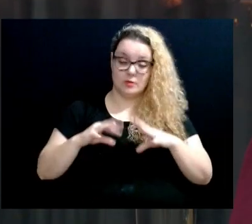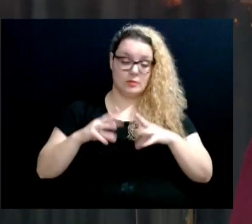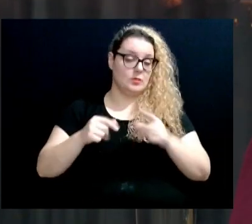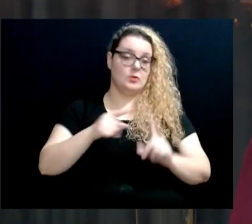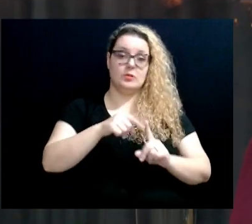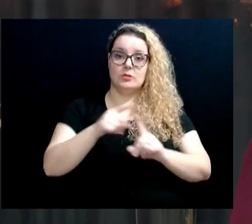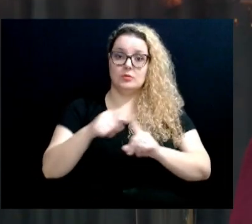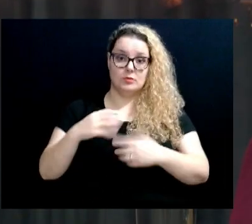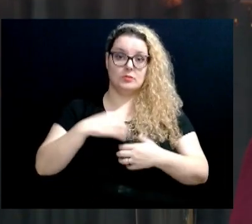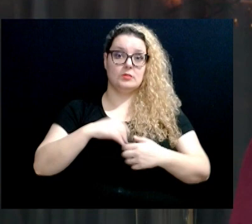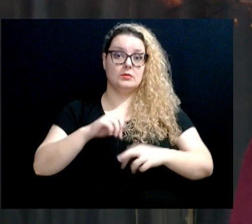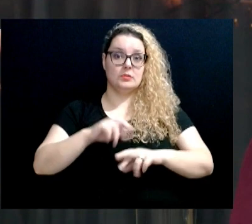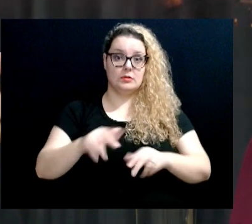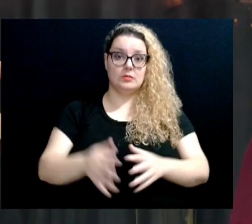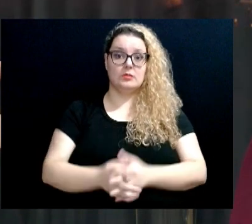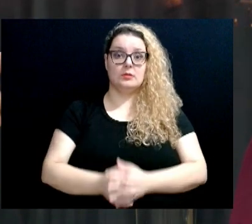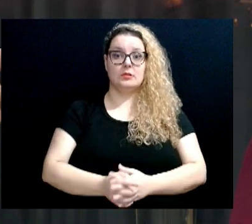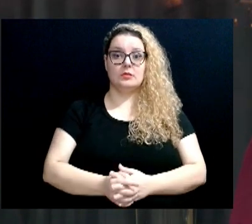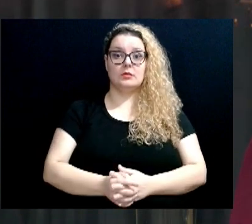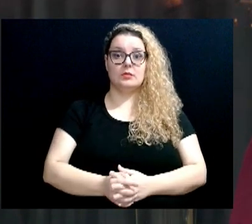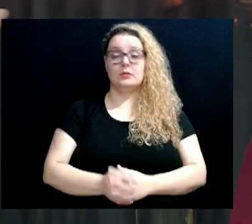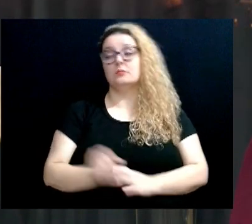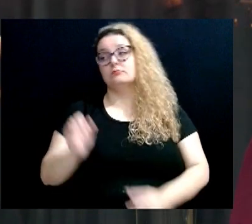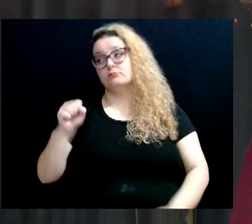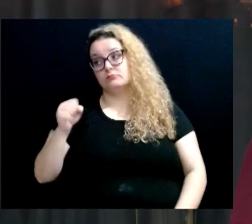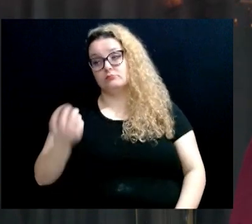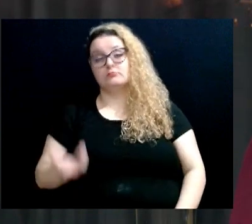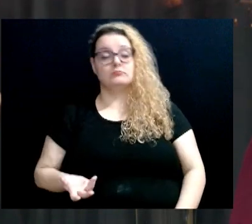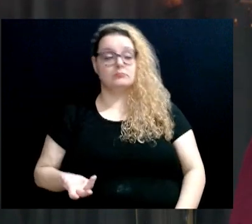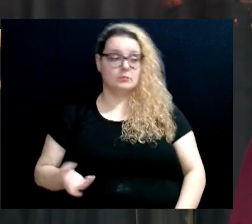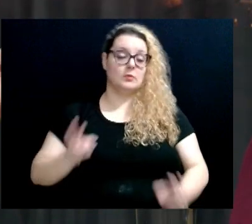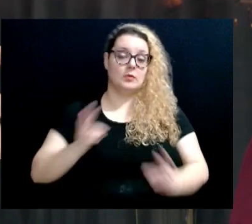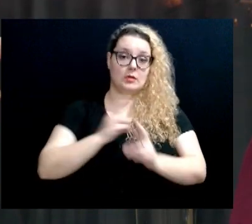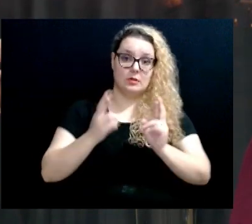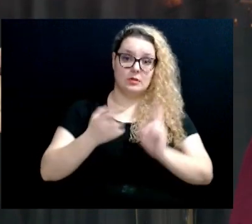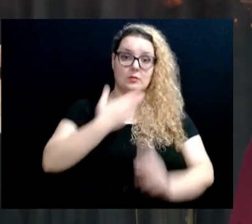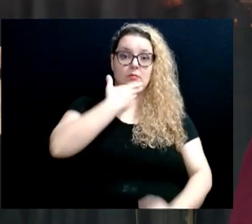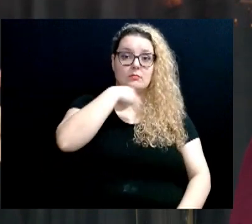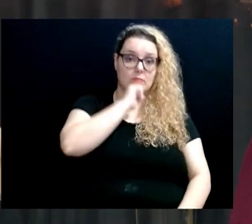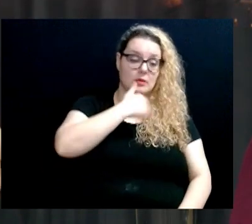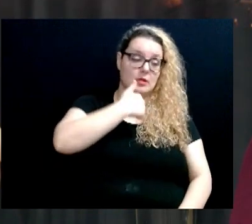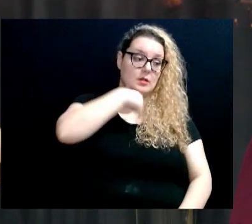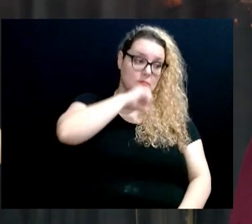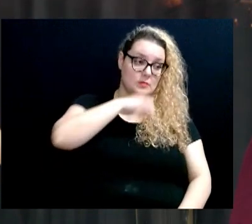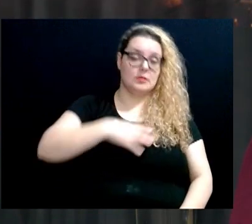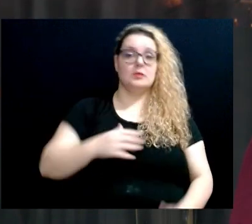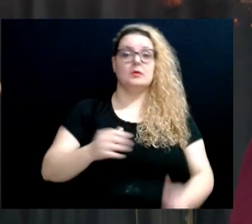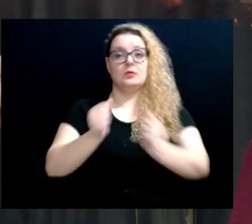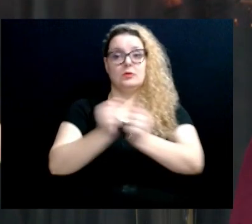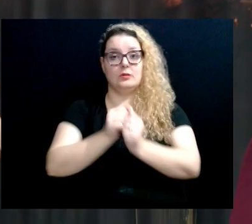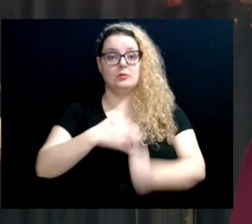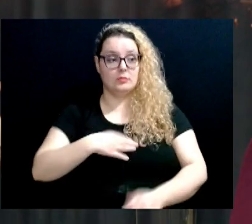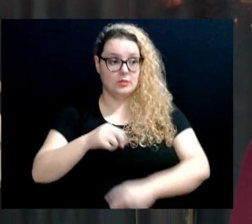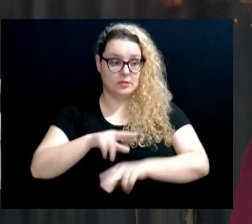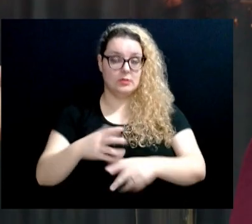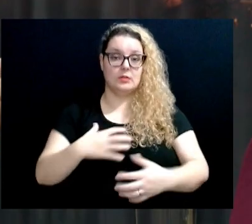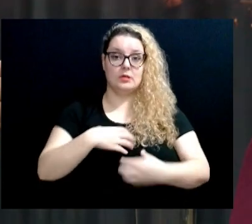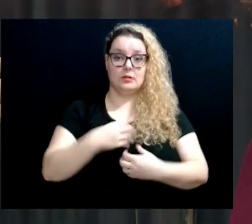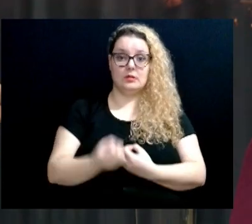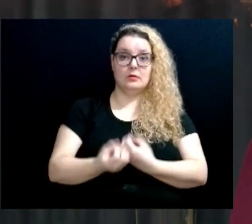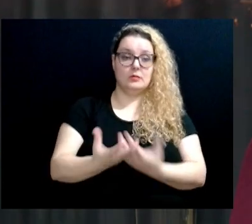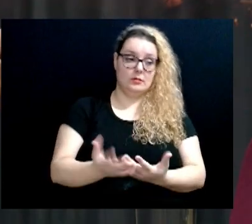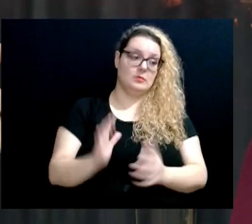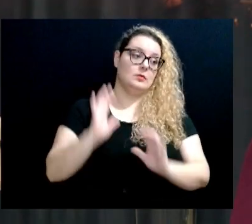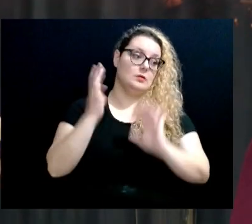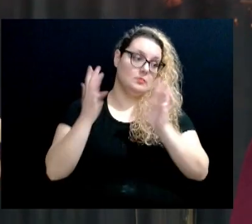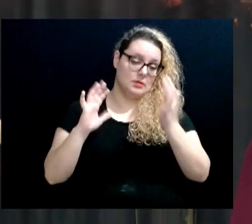sentimentos, né? E nas relações entre pais e filhos, esses sentimentos aparecem, eles surgem, né?